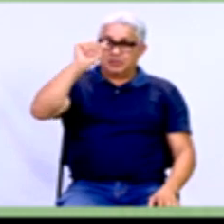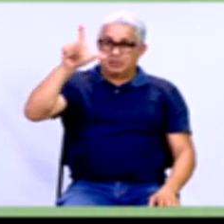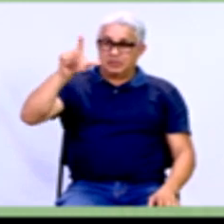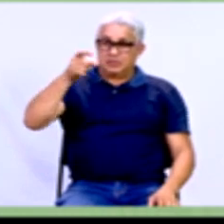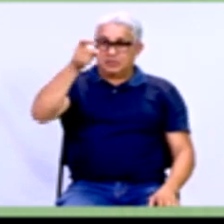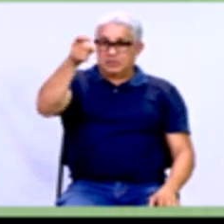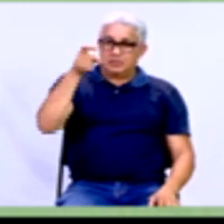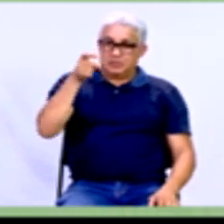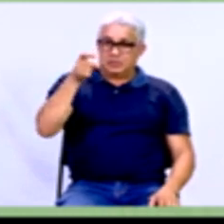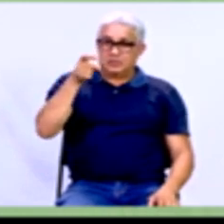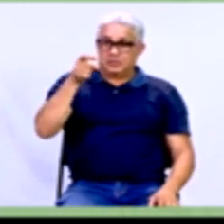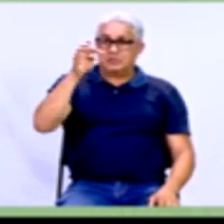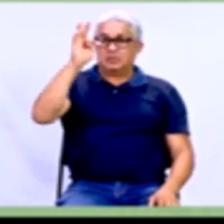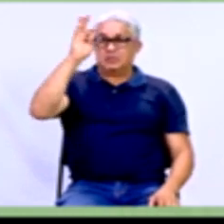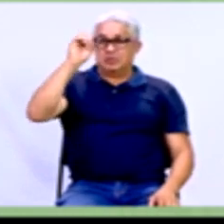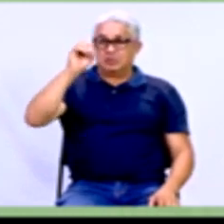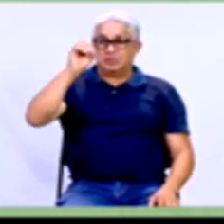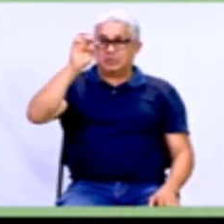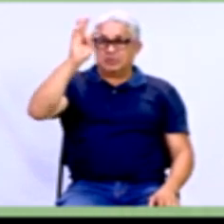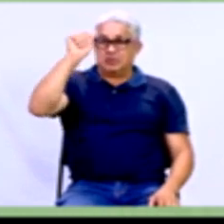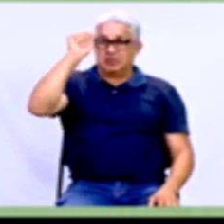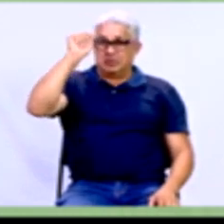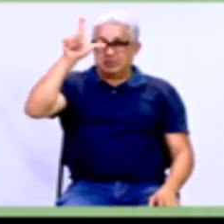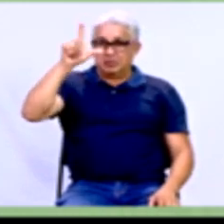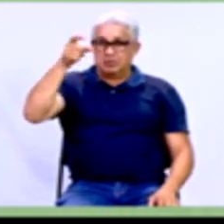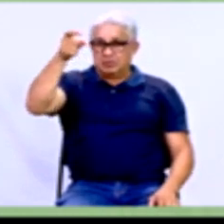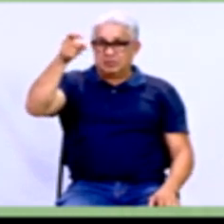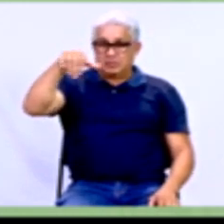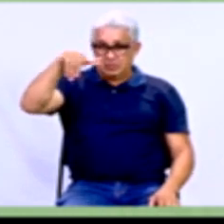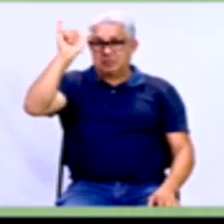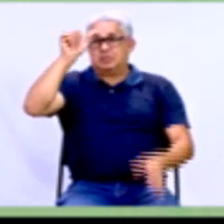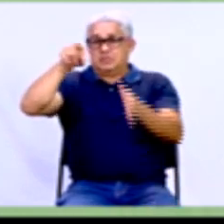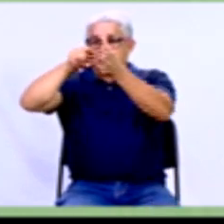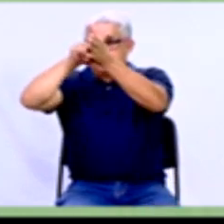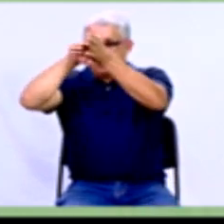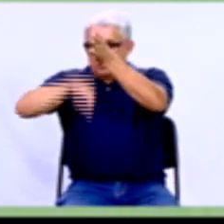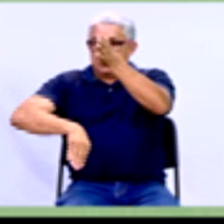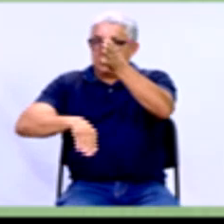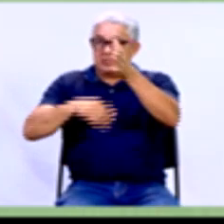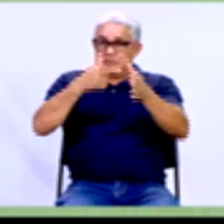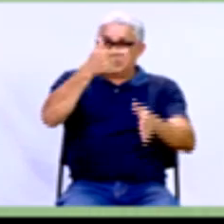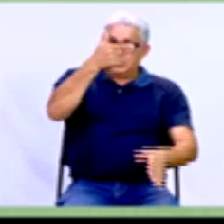o total de y. O total de x é 28. E o